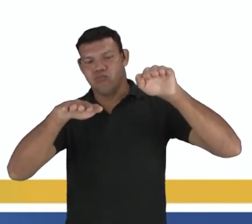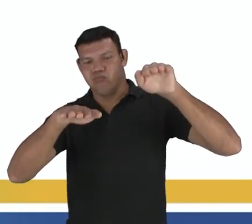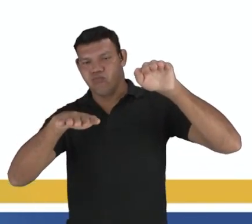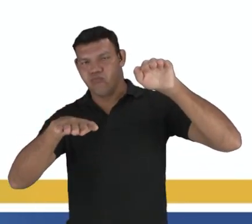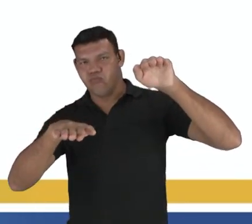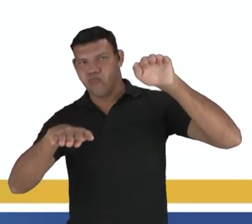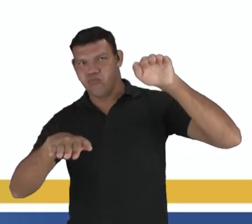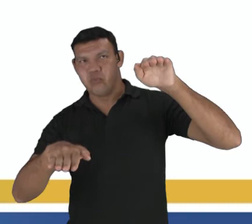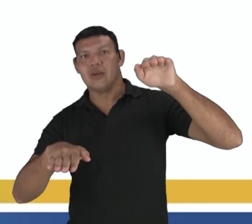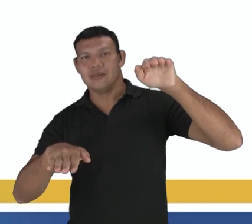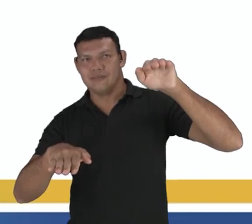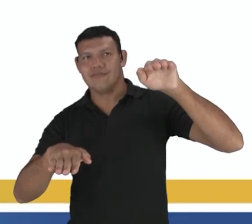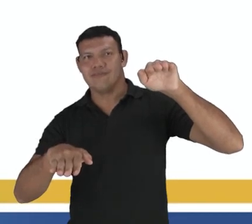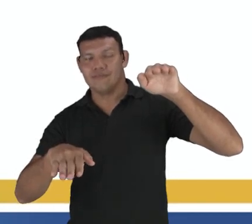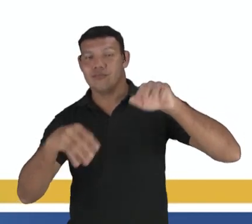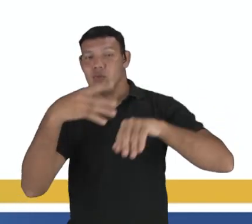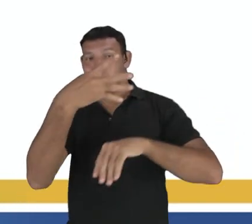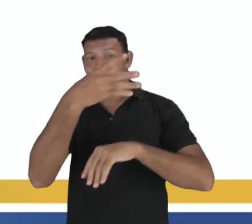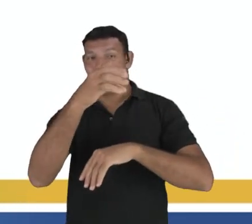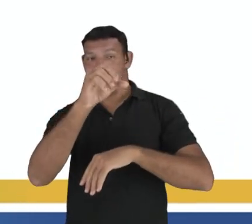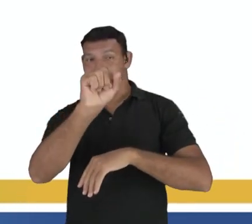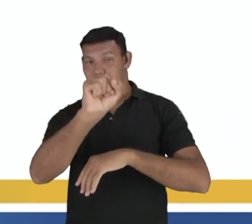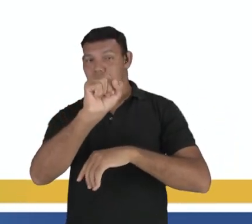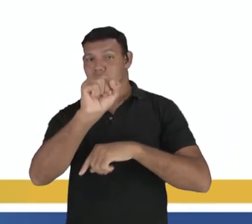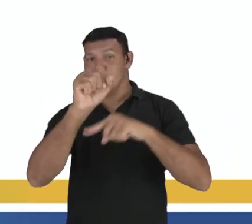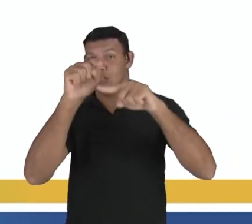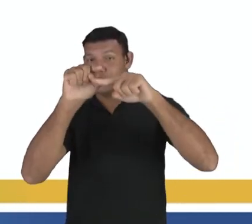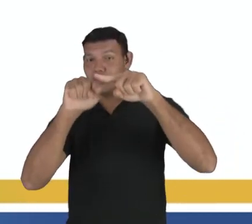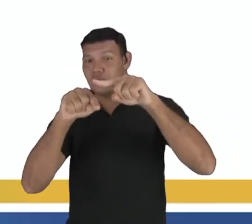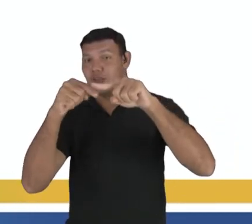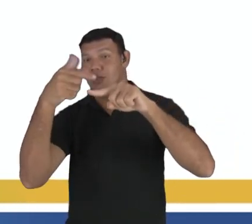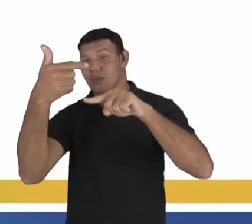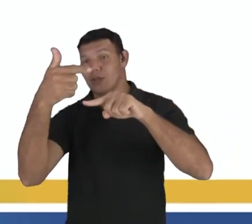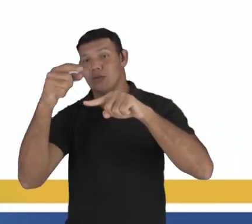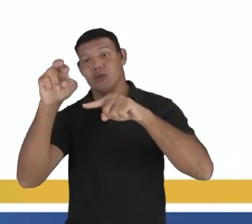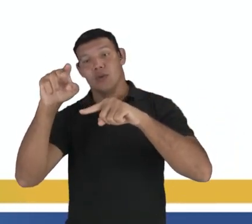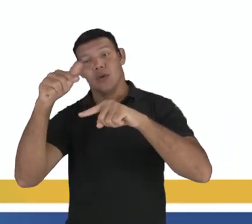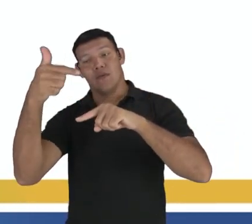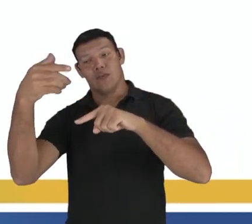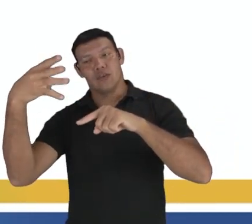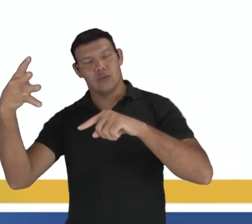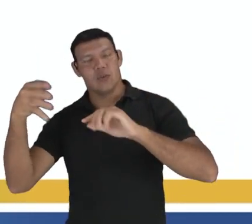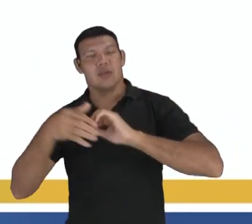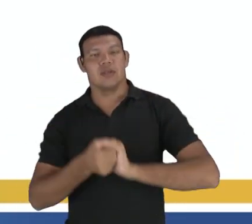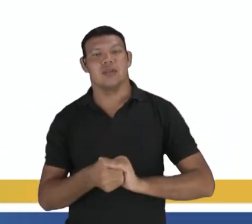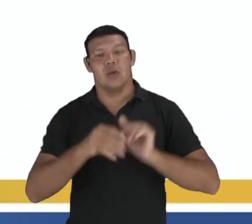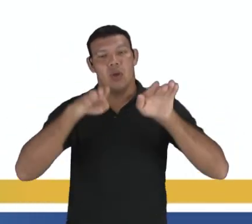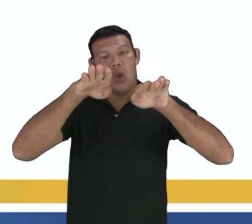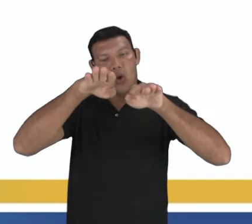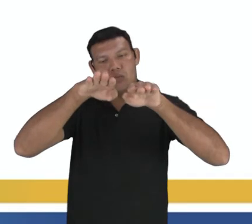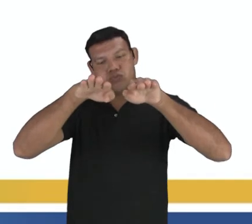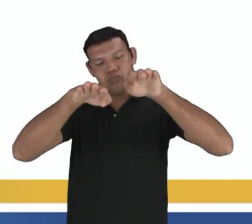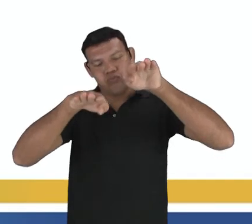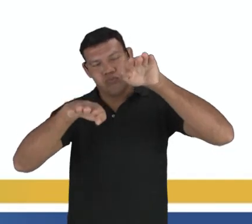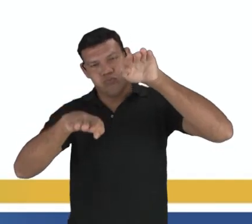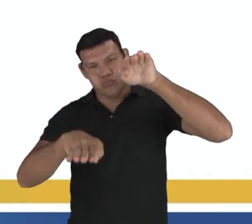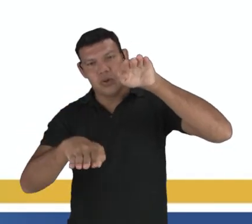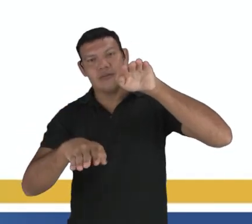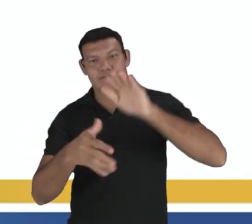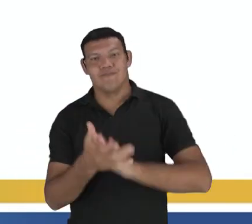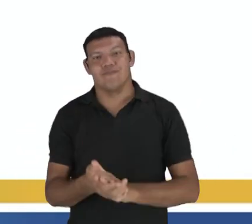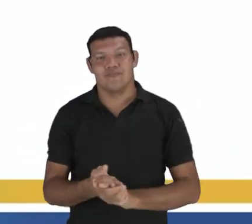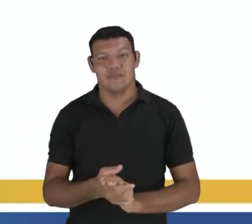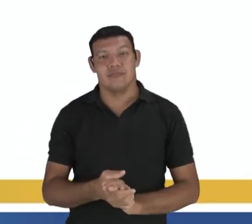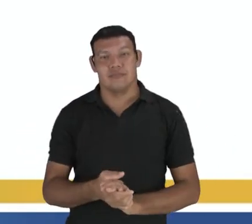está decrescendo, 48 e 24, ela decresceu. Ao perceber as